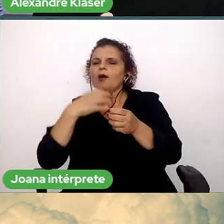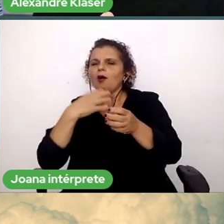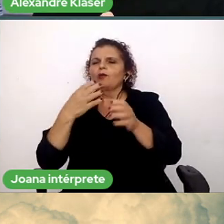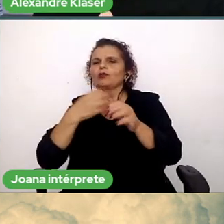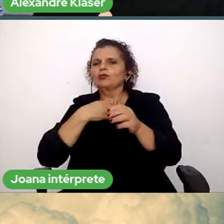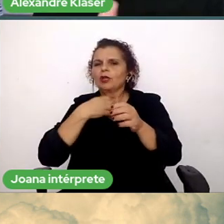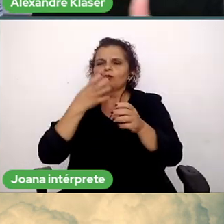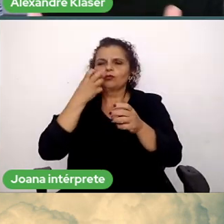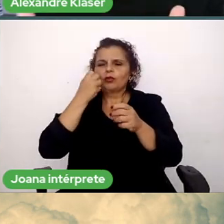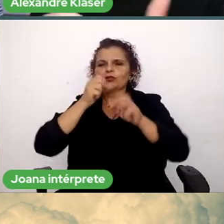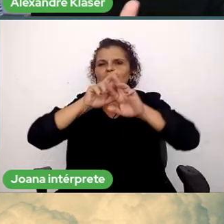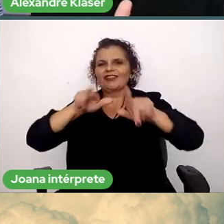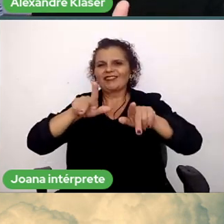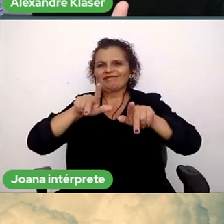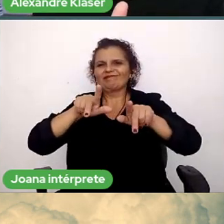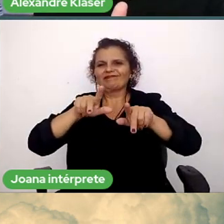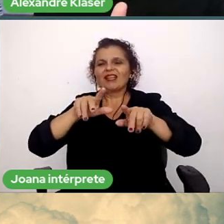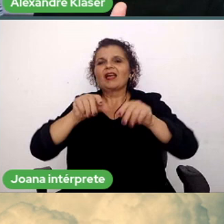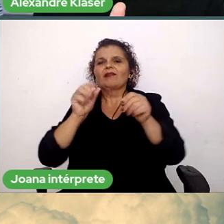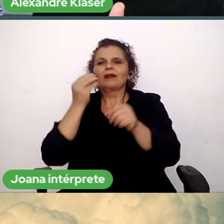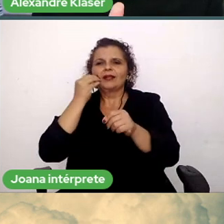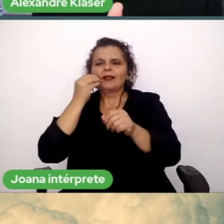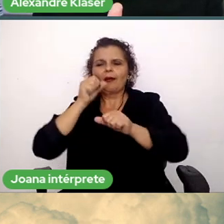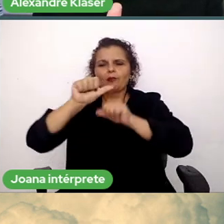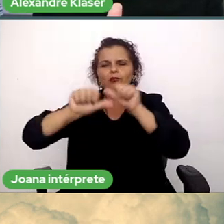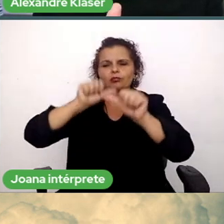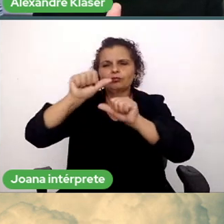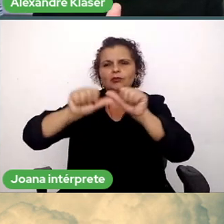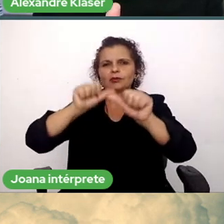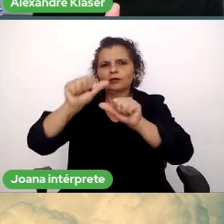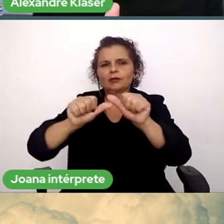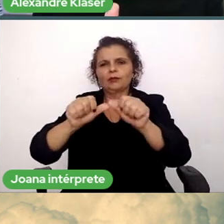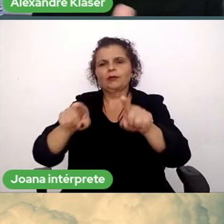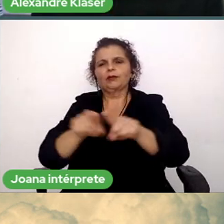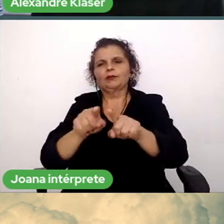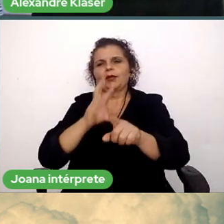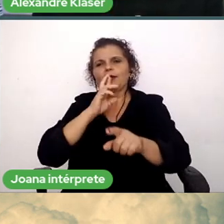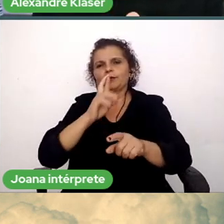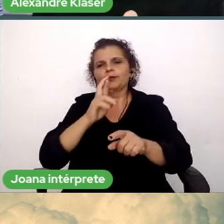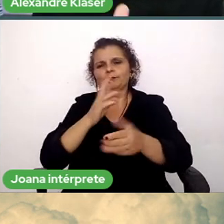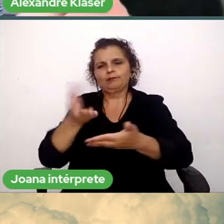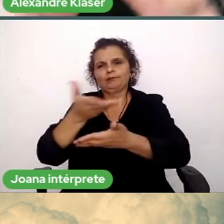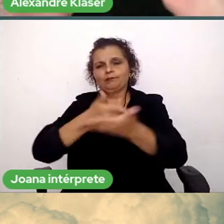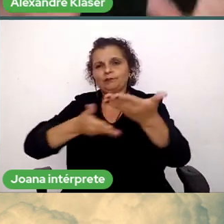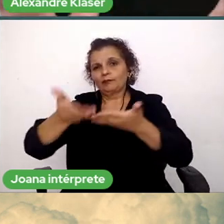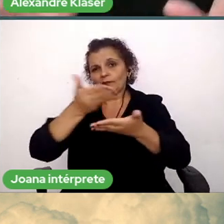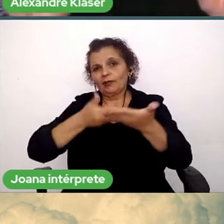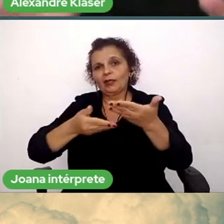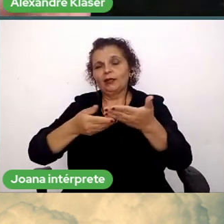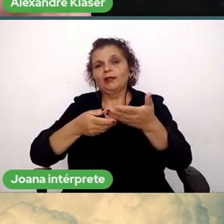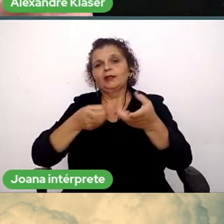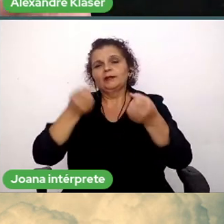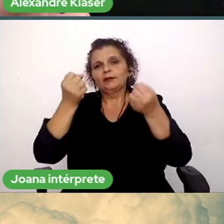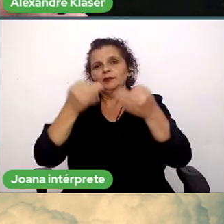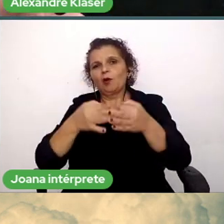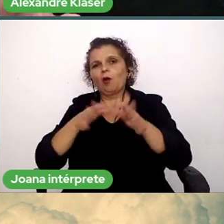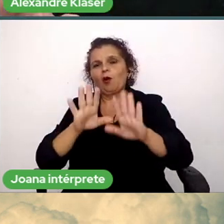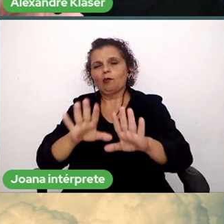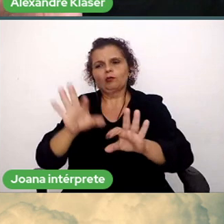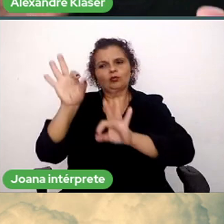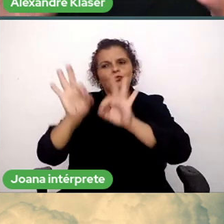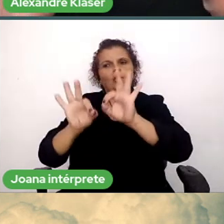adotado um novo processo e a gente vai tentar medir comparativamente os resultados. E, obviamente, dizer para as pessoas, suspendam seu julgamento por um